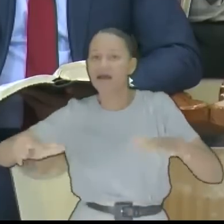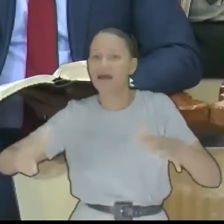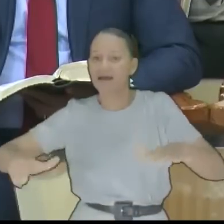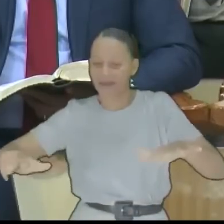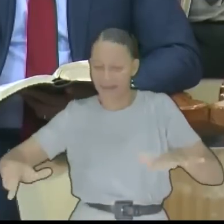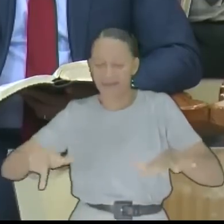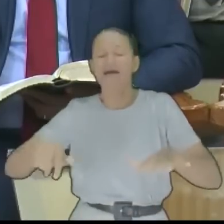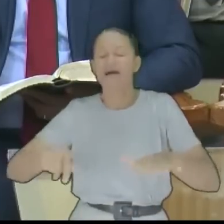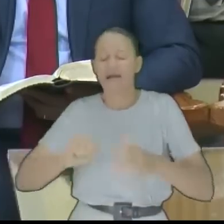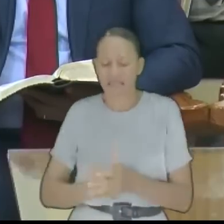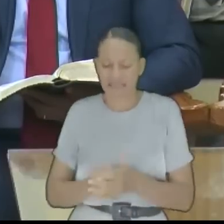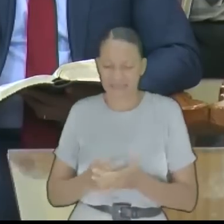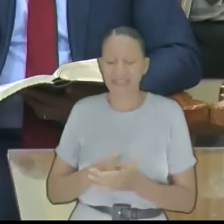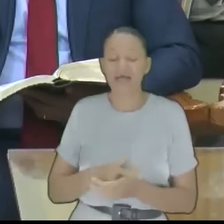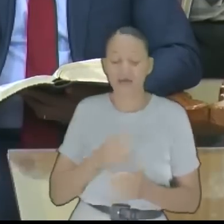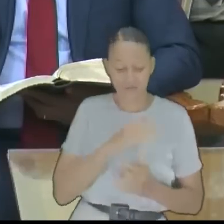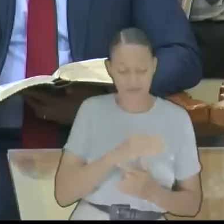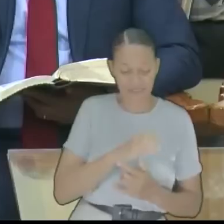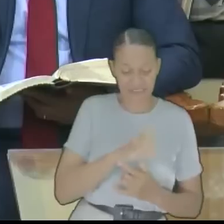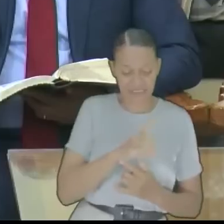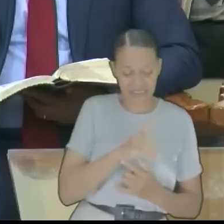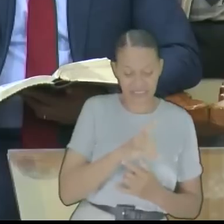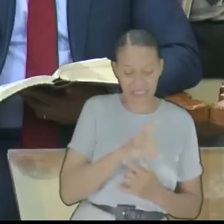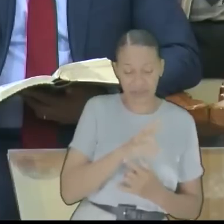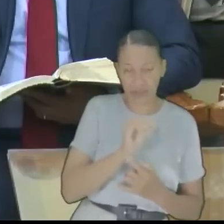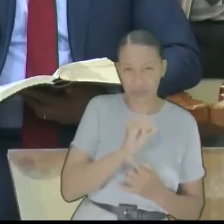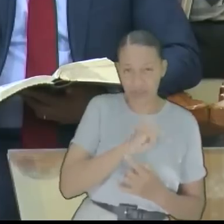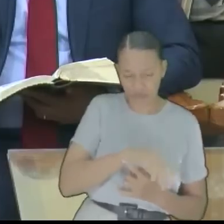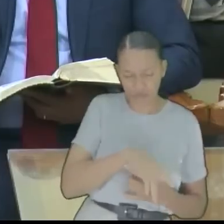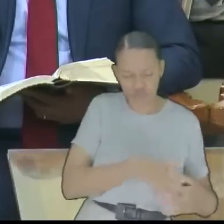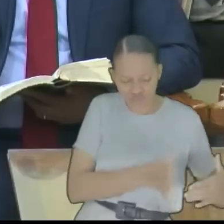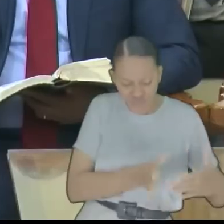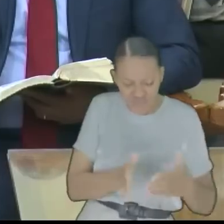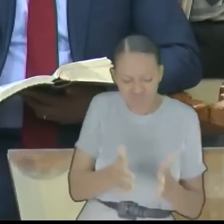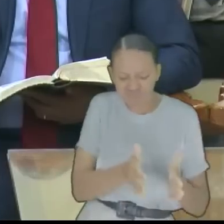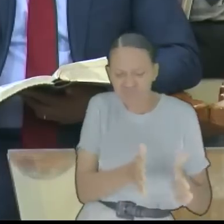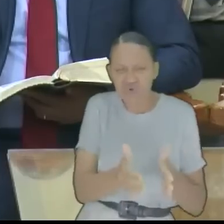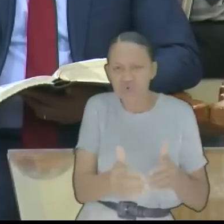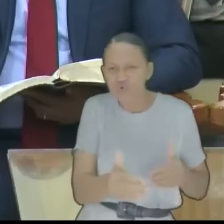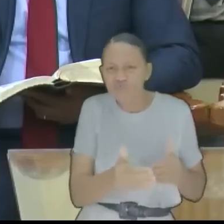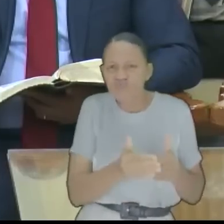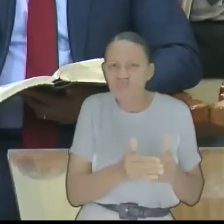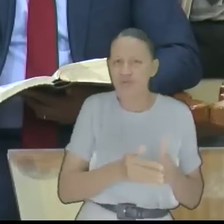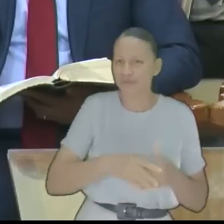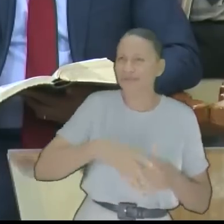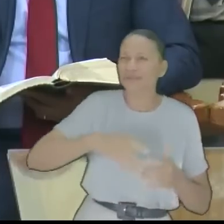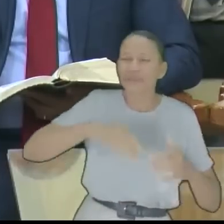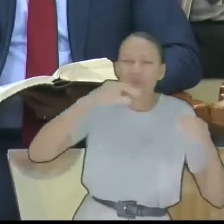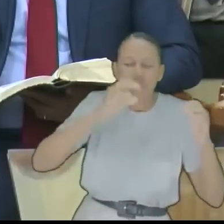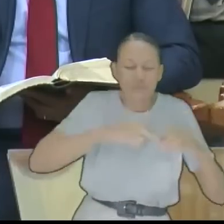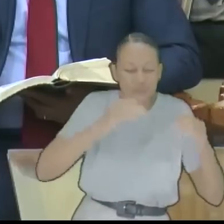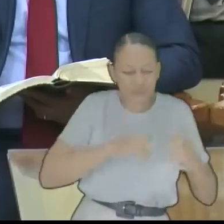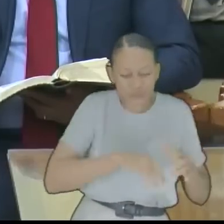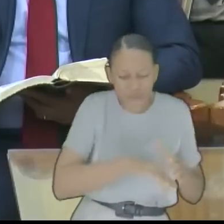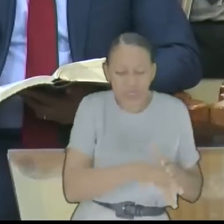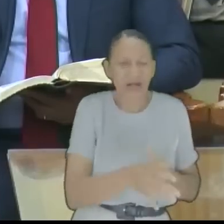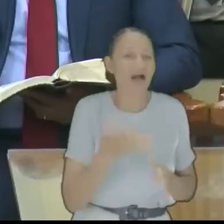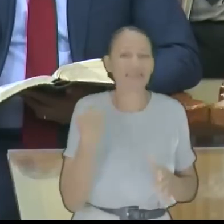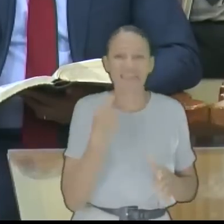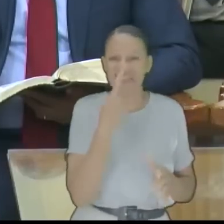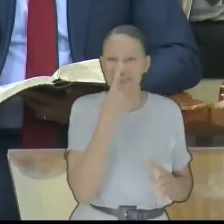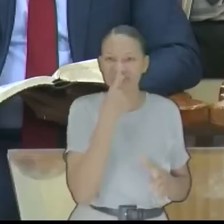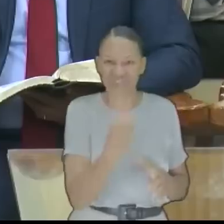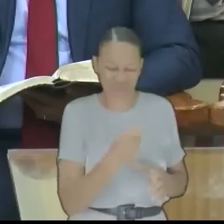o Cedron. O Cedron era um riacho que só corre no inverno, e ele era o esgoto